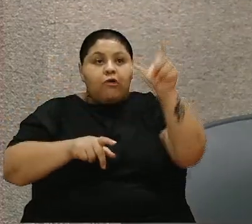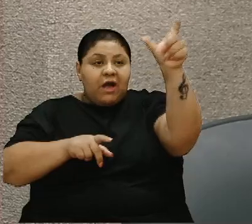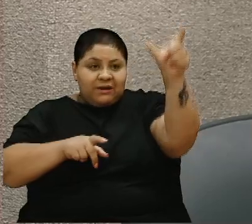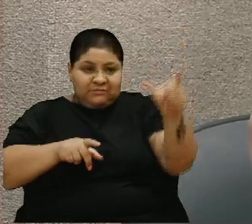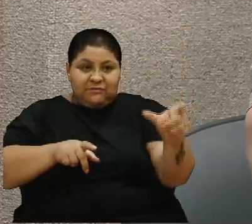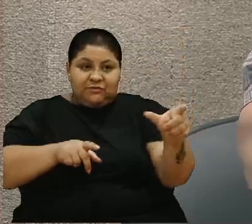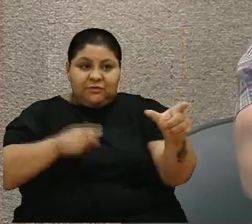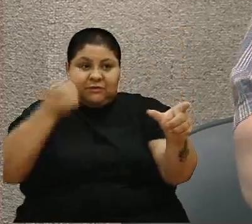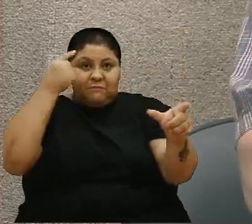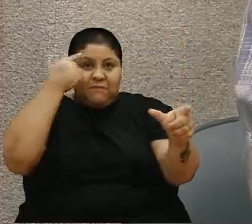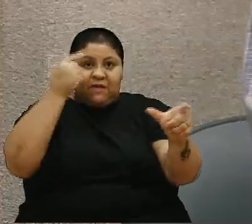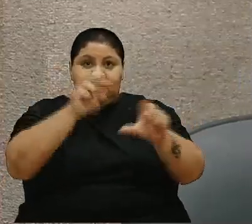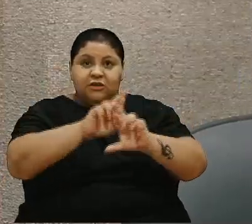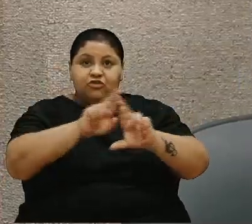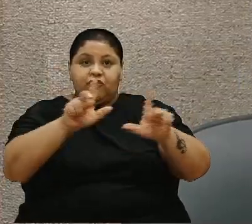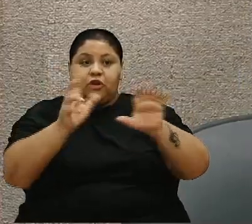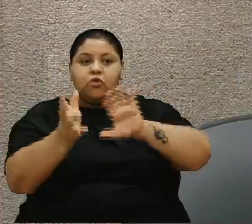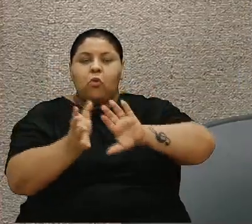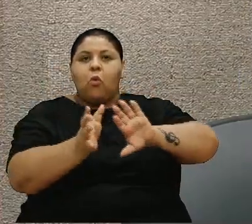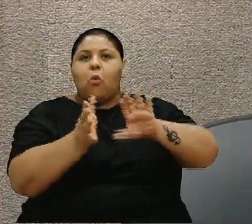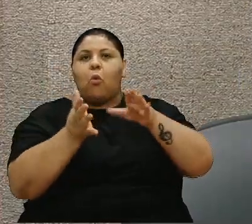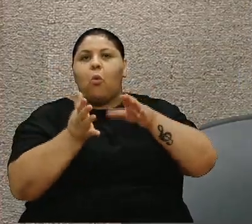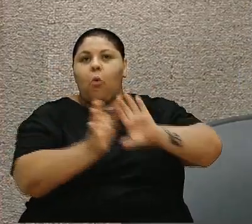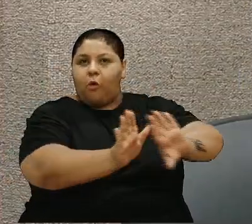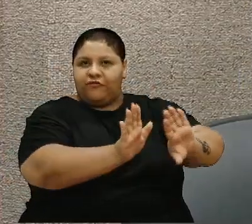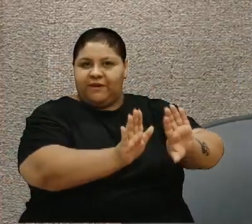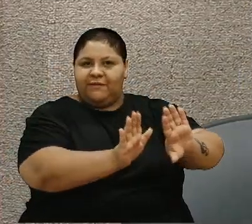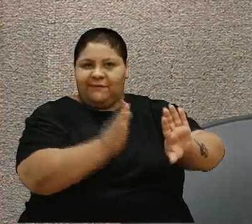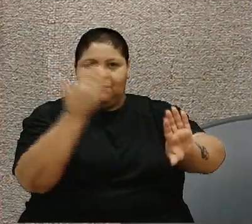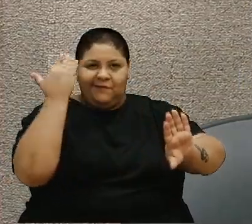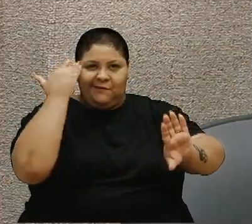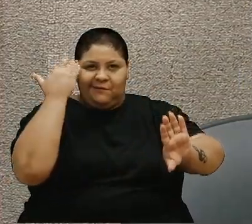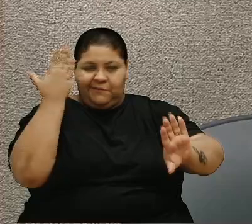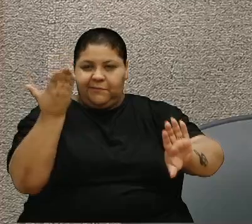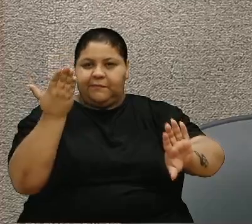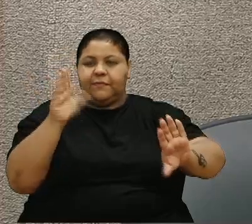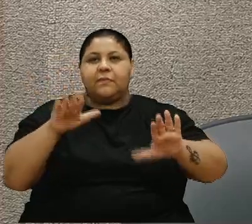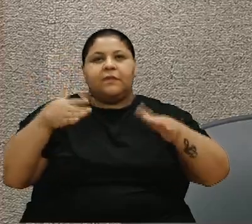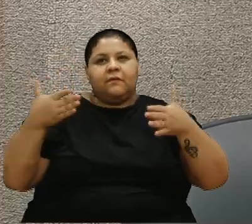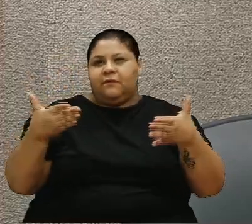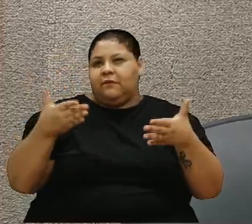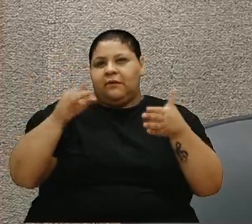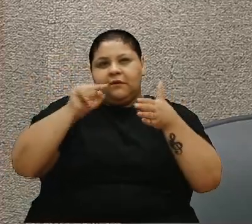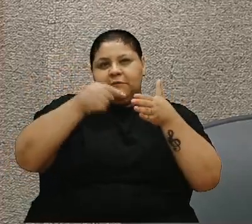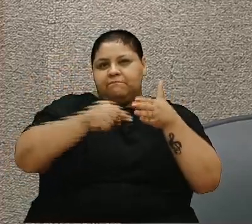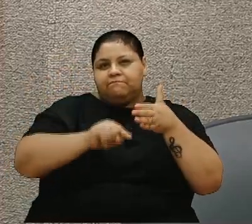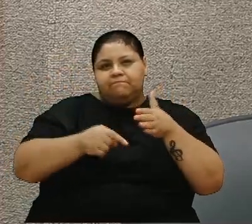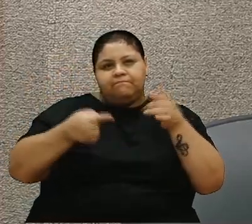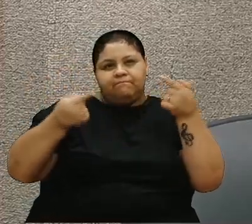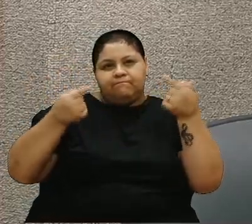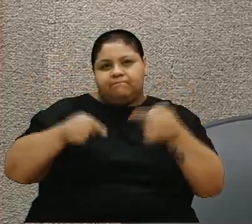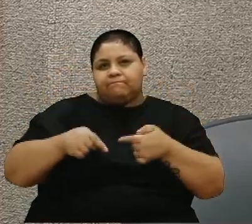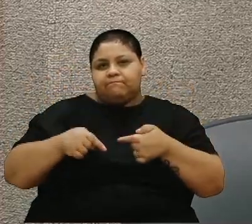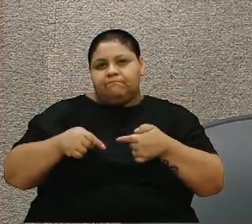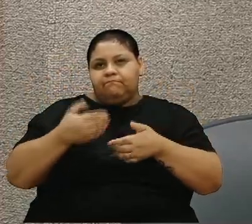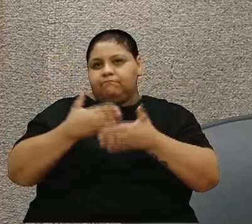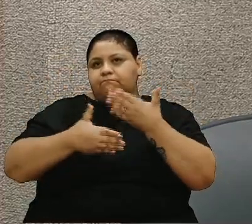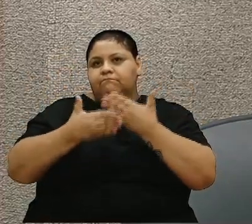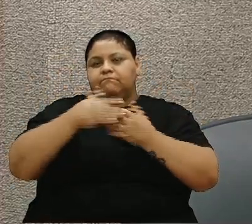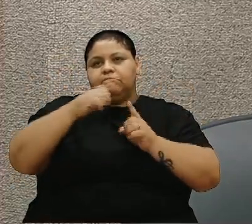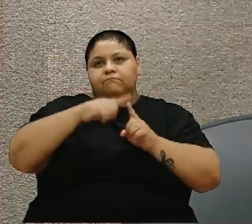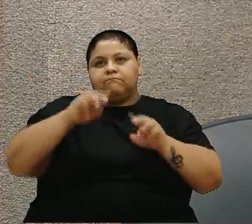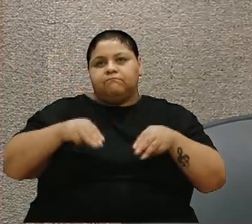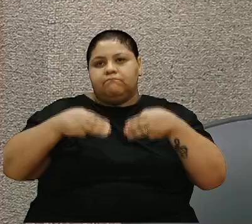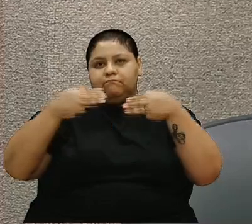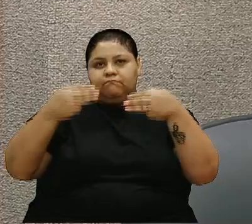pensam diferente contra esse mesmo público. Então, nesse sentido, sem entrar no debate, todo tipo de moção